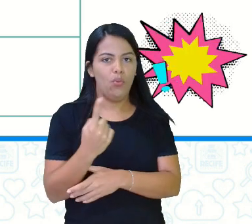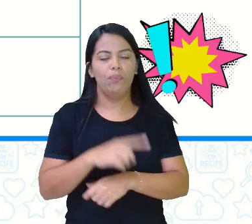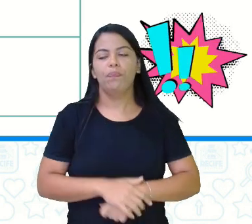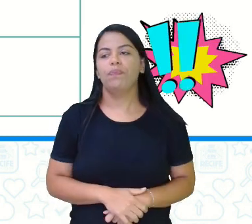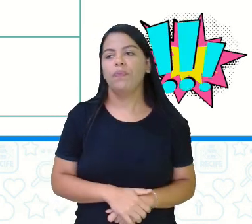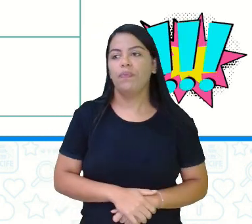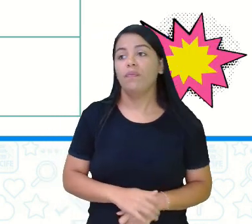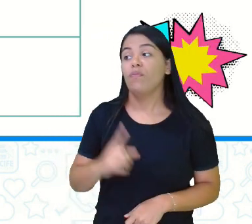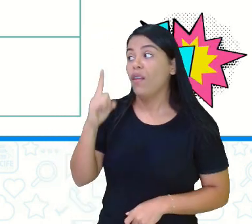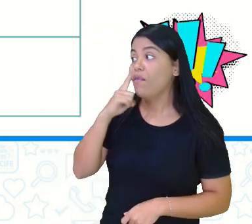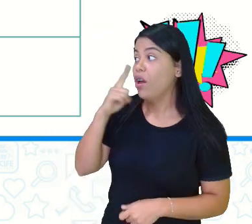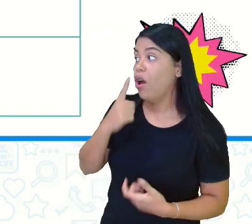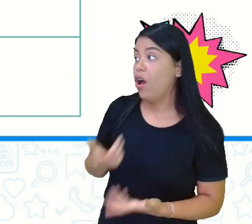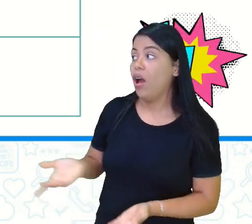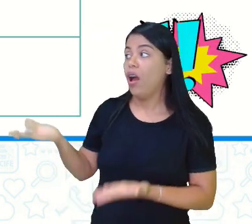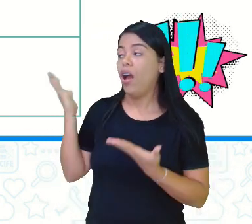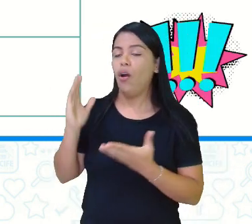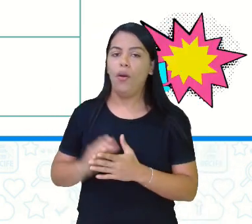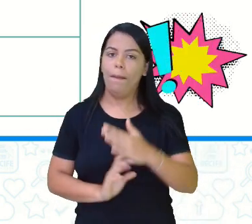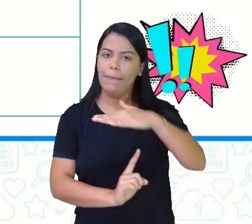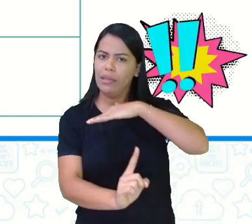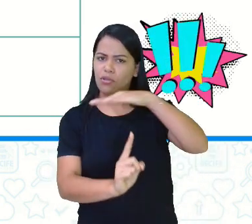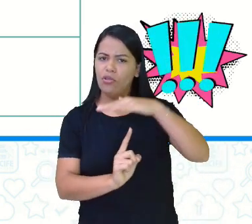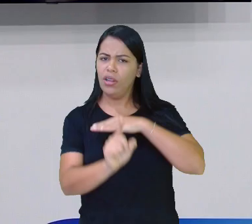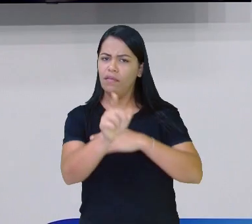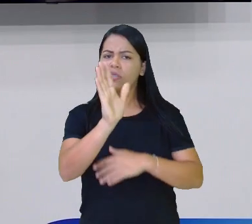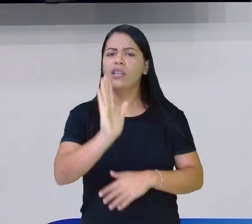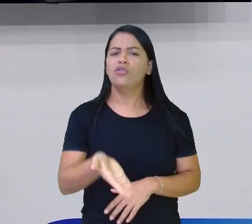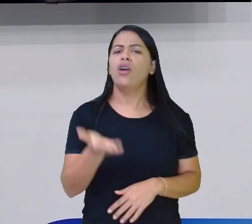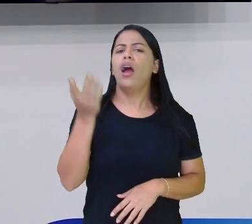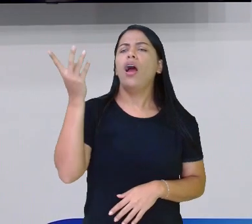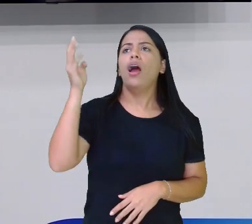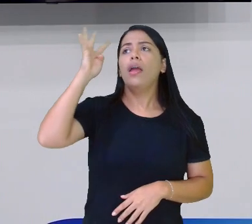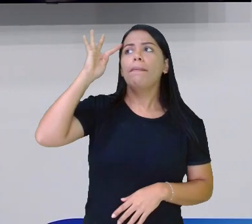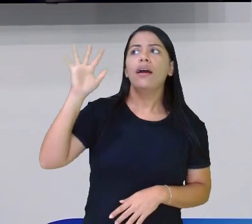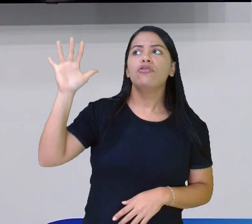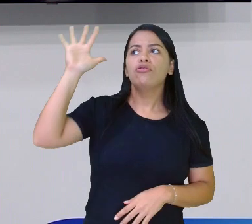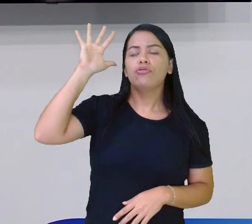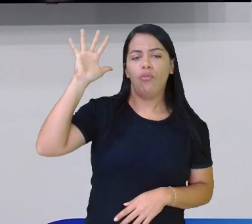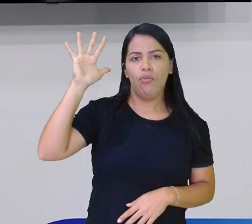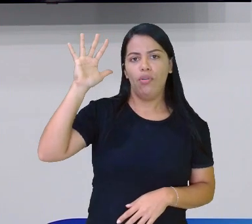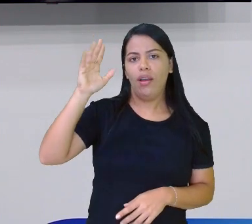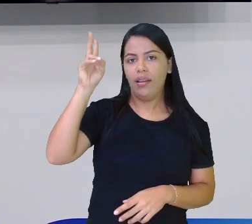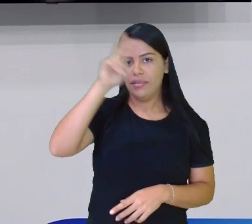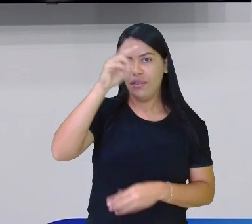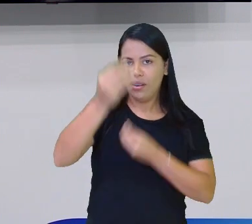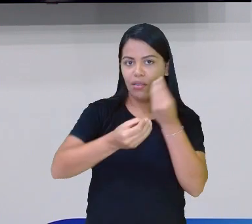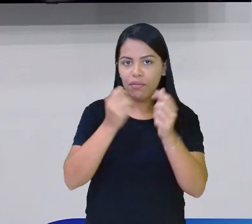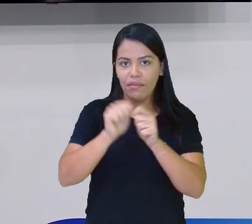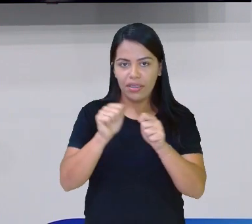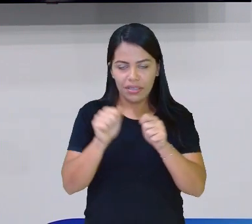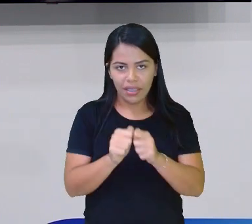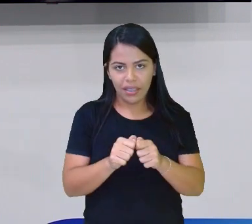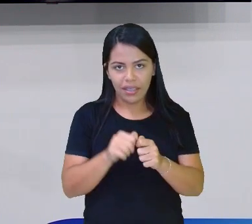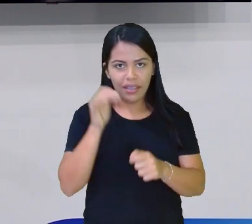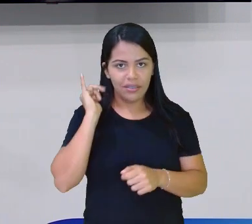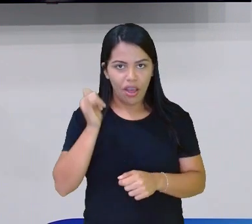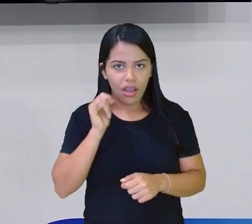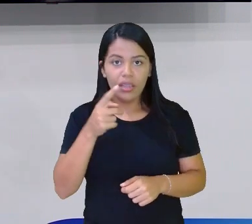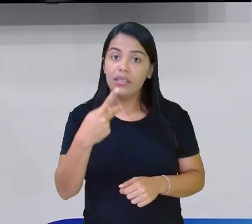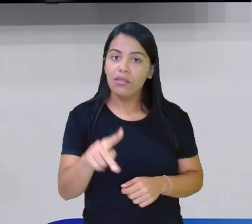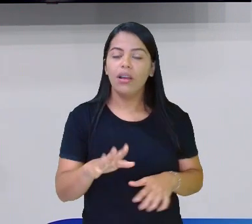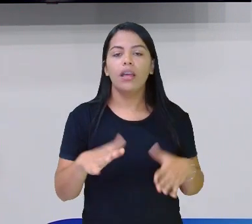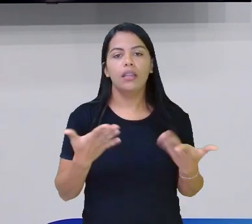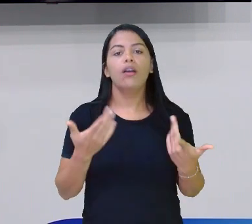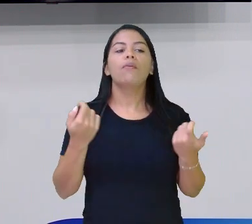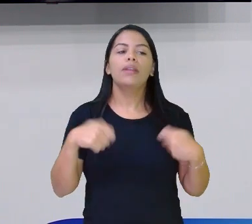Personagens, tá? Você já pensou aí na história mais ou menos, então você vai precisar de ter personagens.